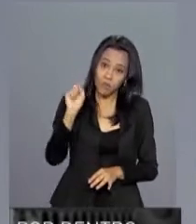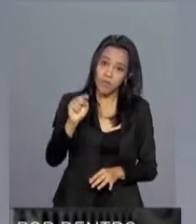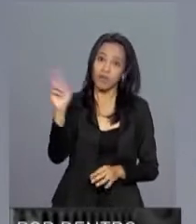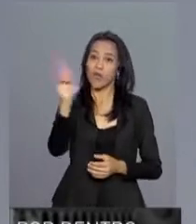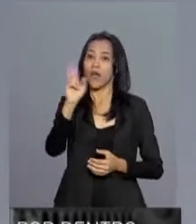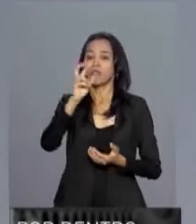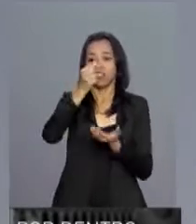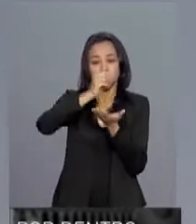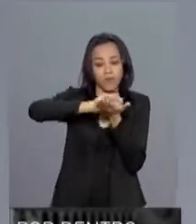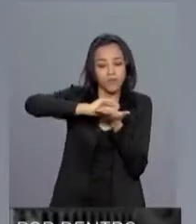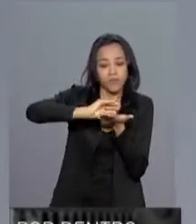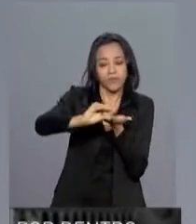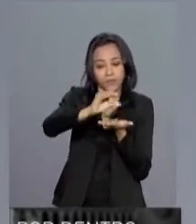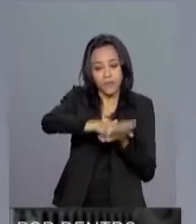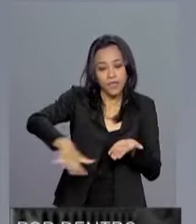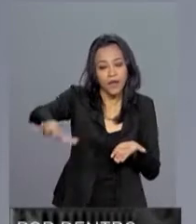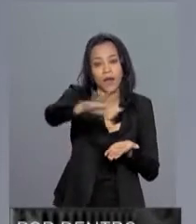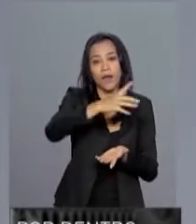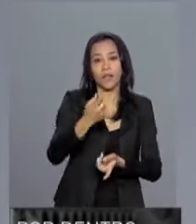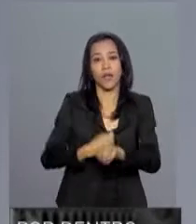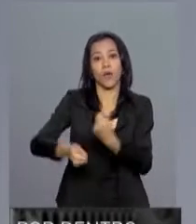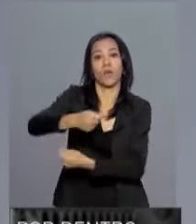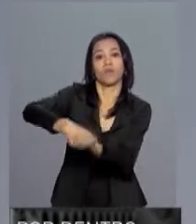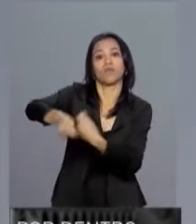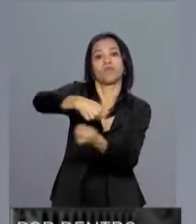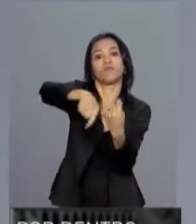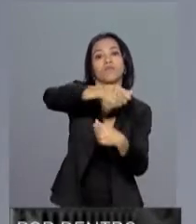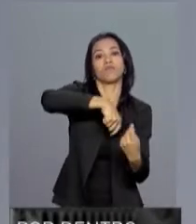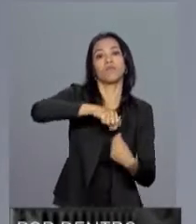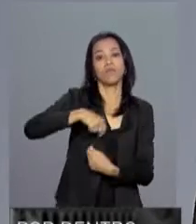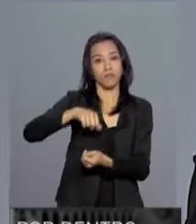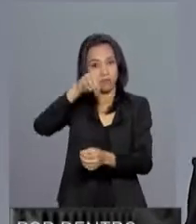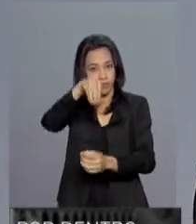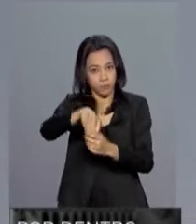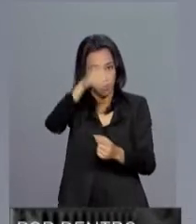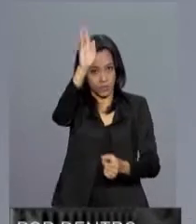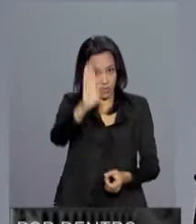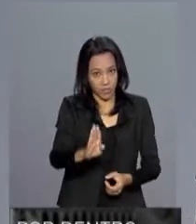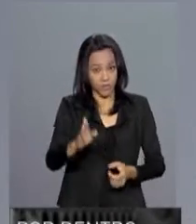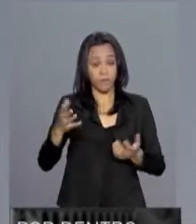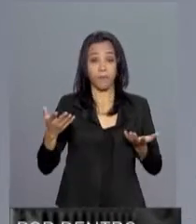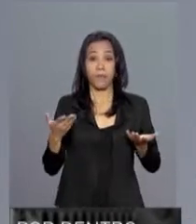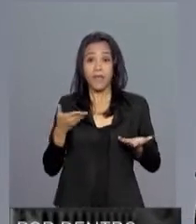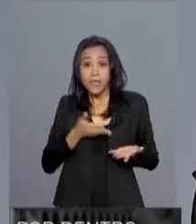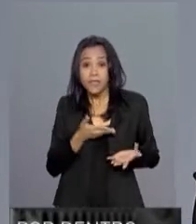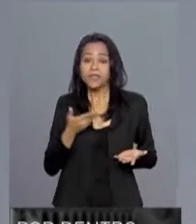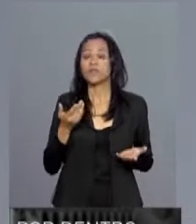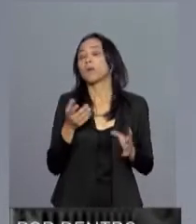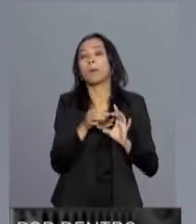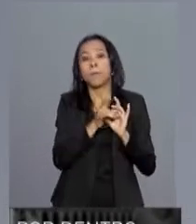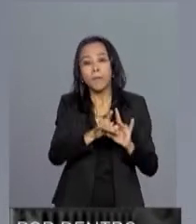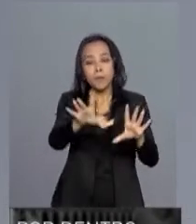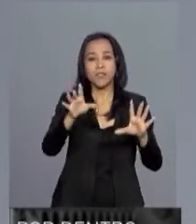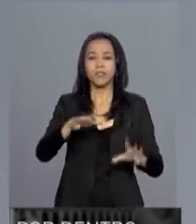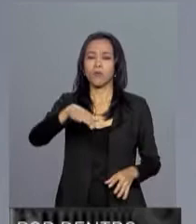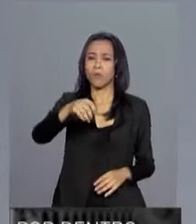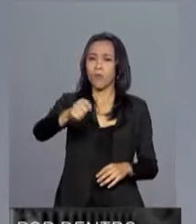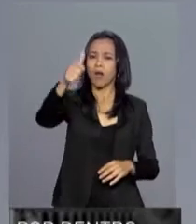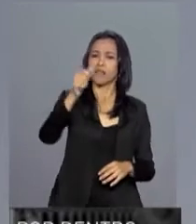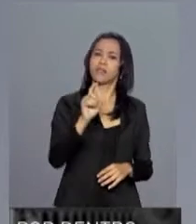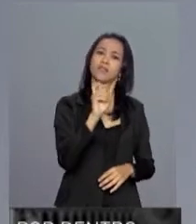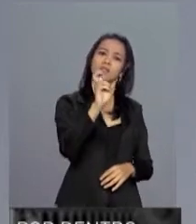renúncia fiscal na economia criativa é brasileira com isso foram viabilizados quase 51 mil